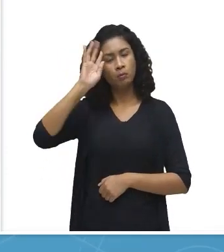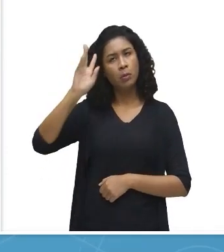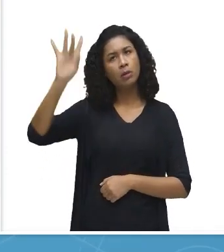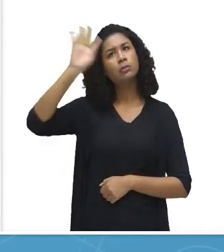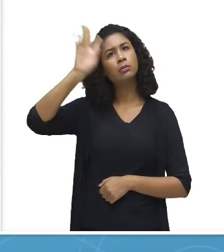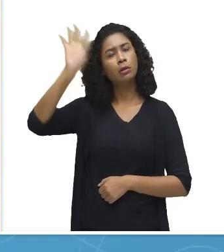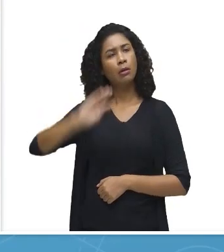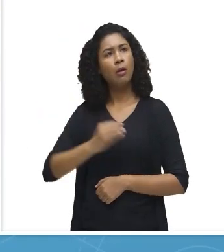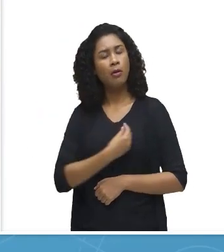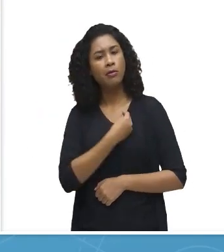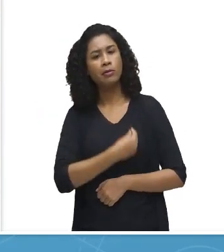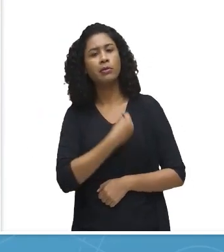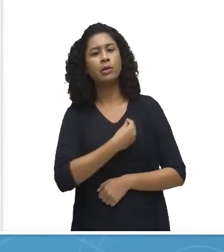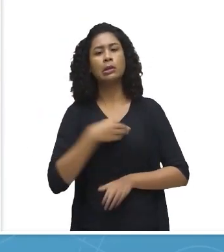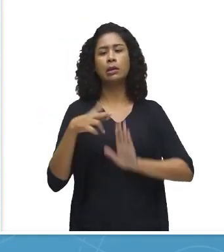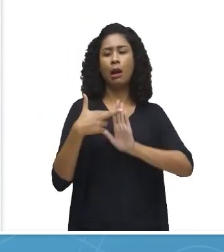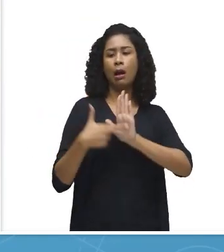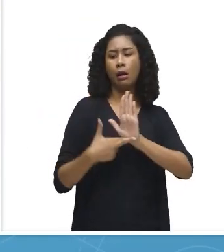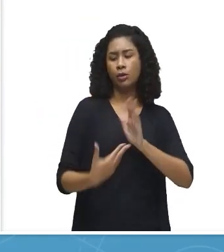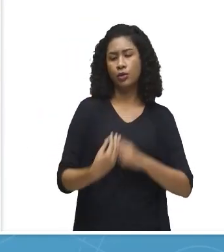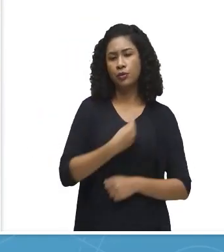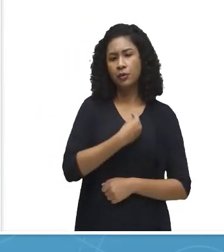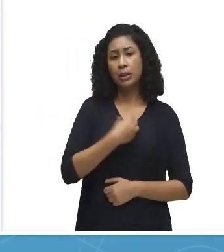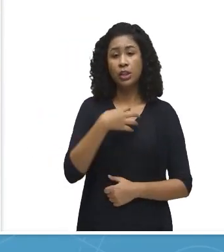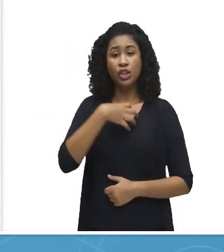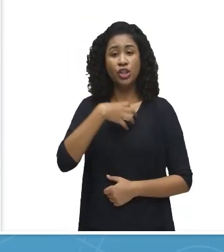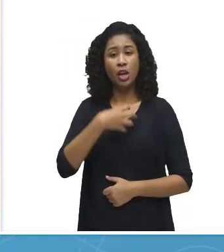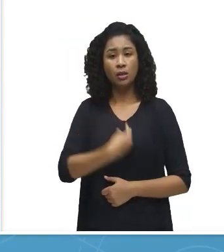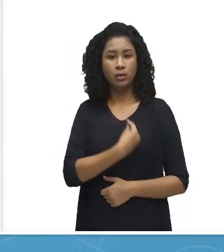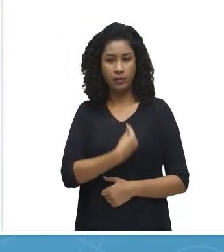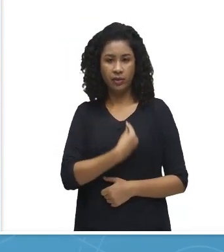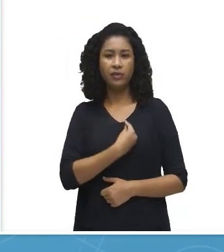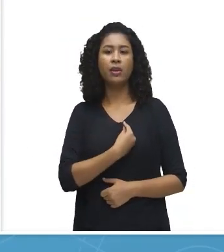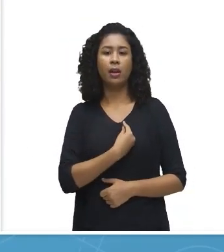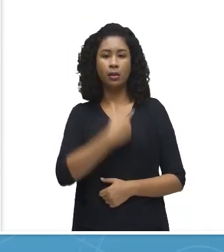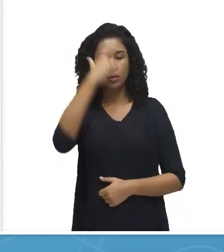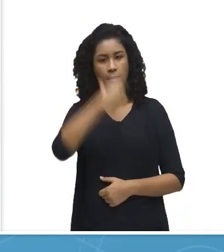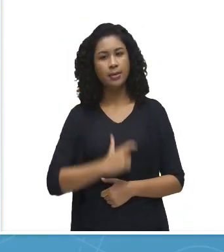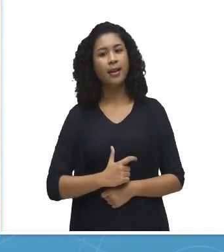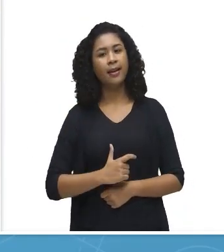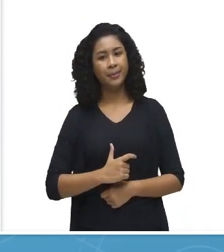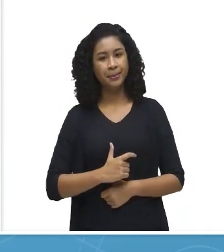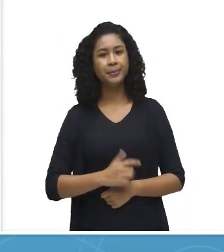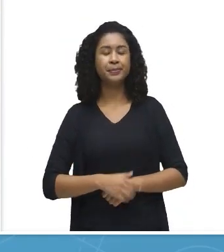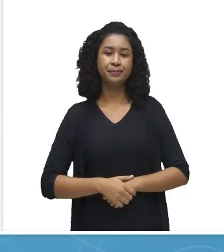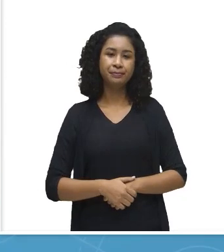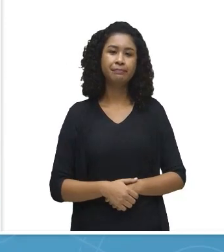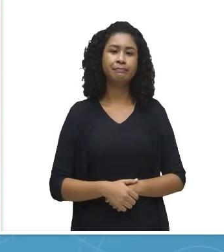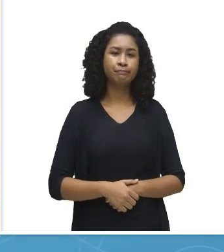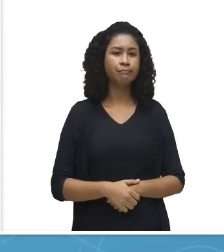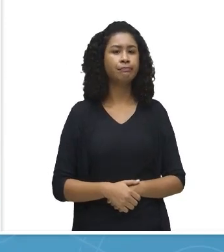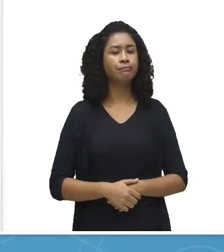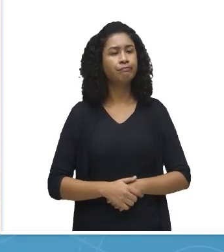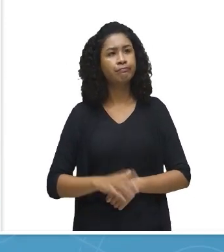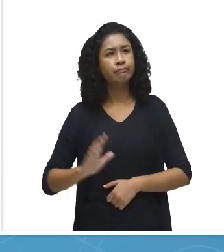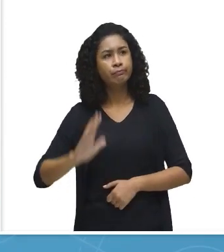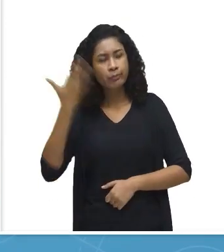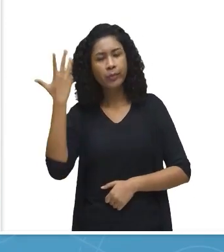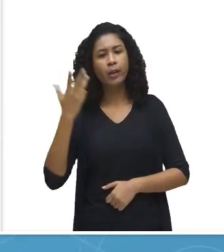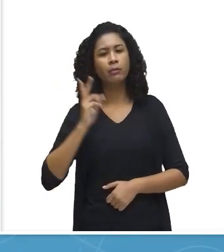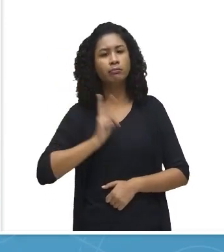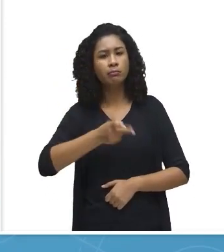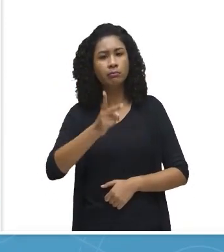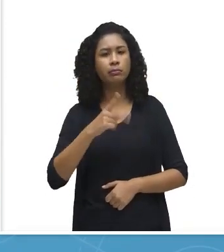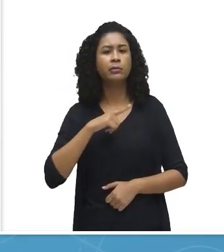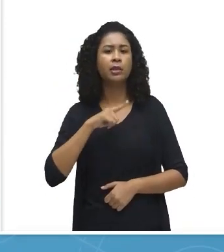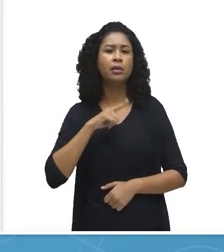vida, as tuas regras, o teu jeito de viver e de ser. Muitas das vezes separamos, por muito